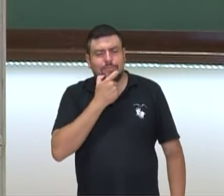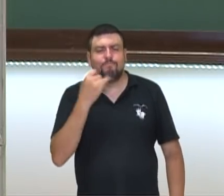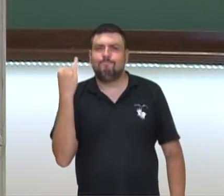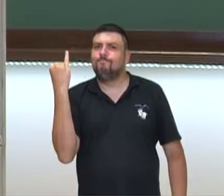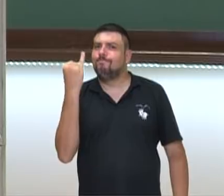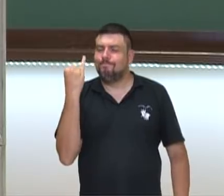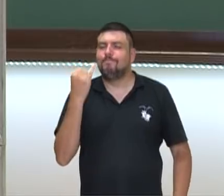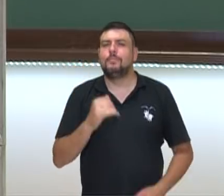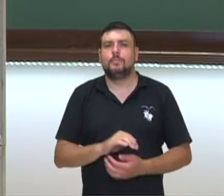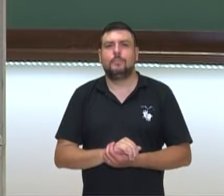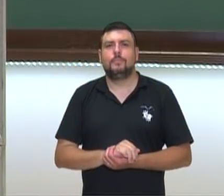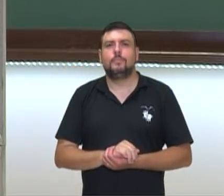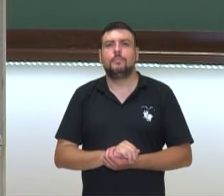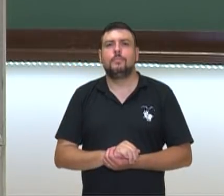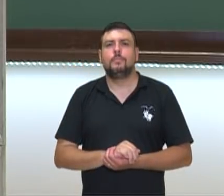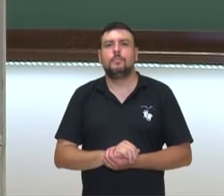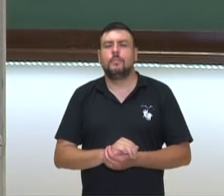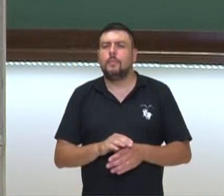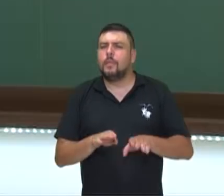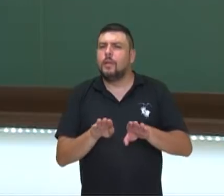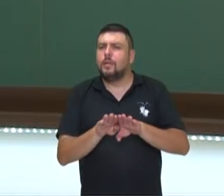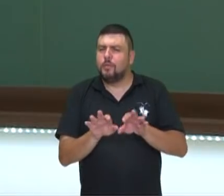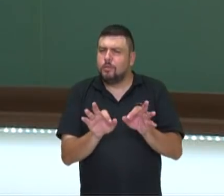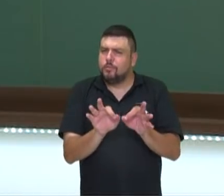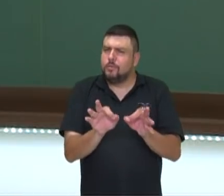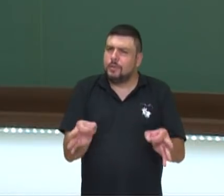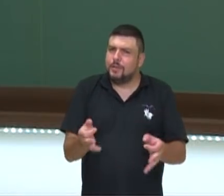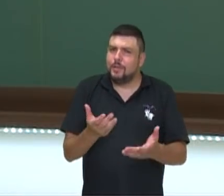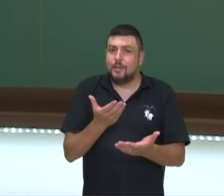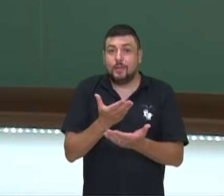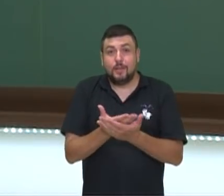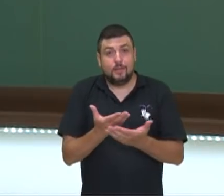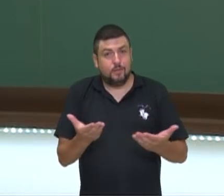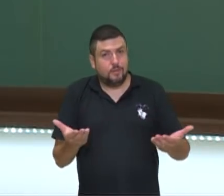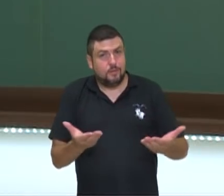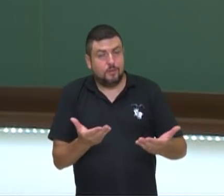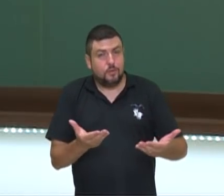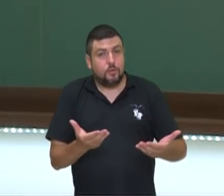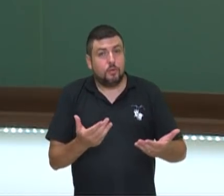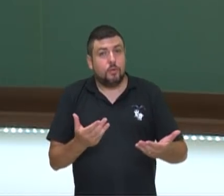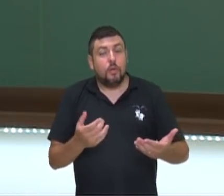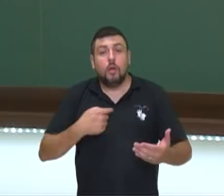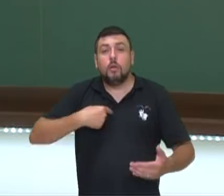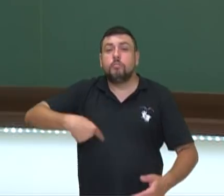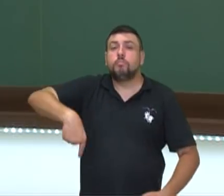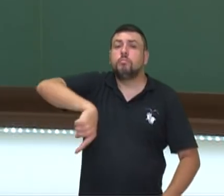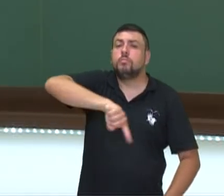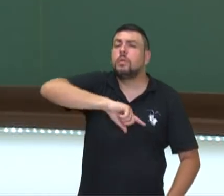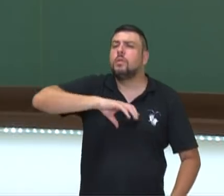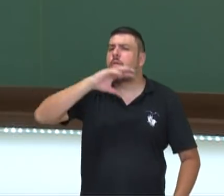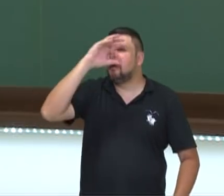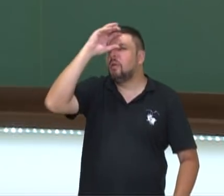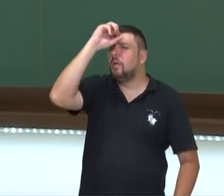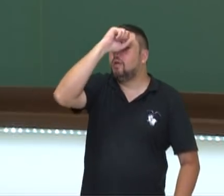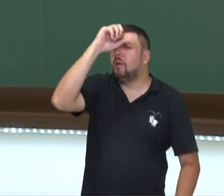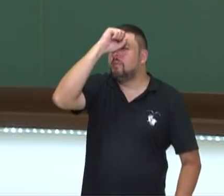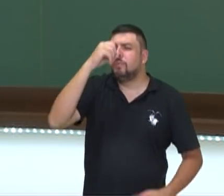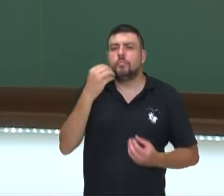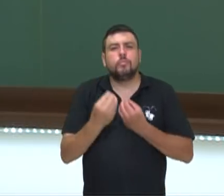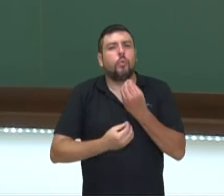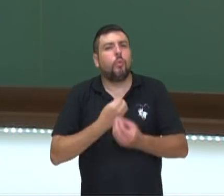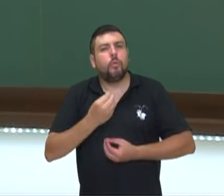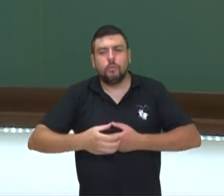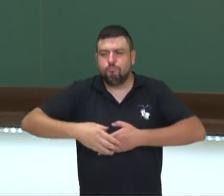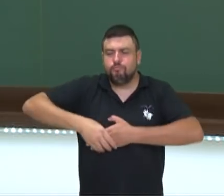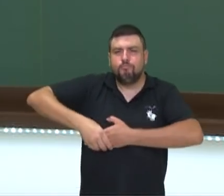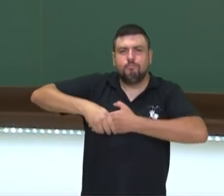ok? E de forma bem simples, na aula de hoje, nós vamos começar justamente aprendendo algumas formas de cumprimentar, tá